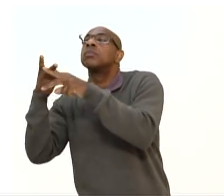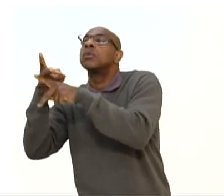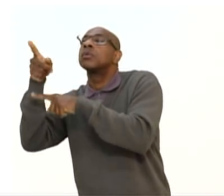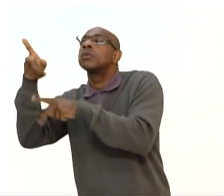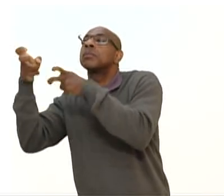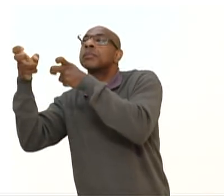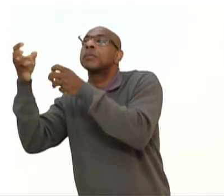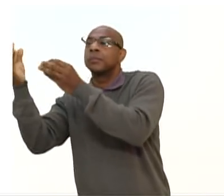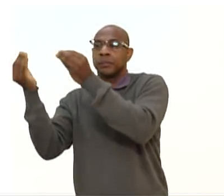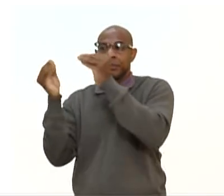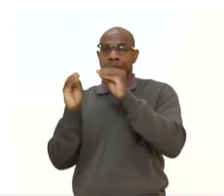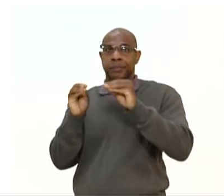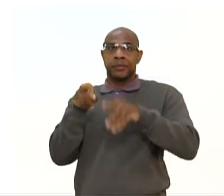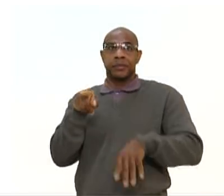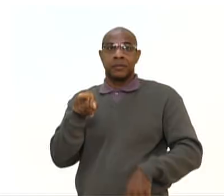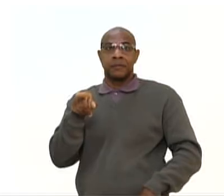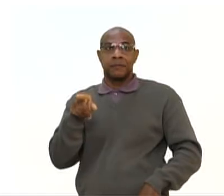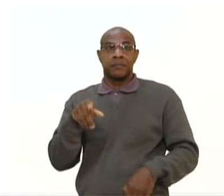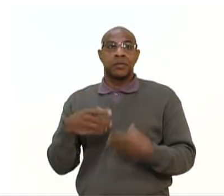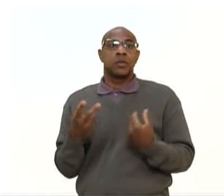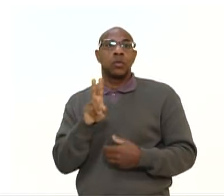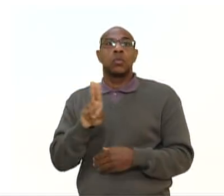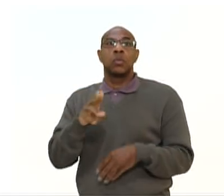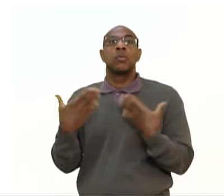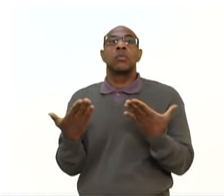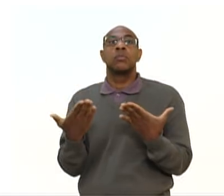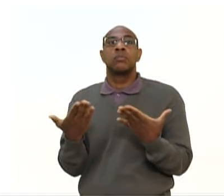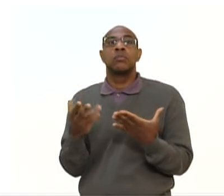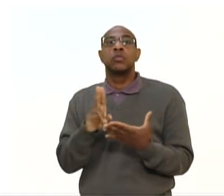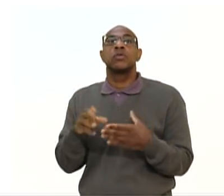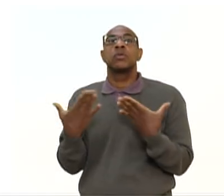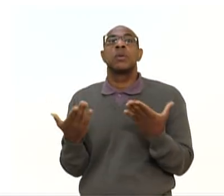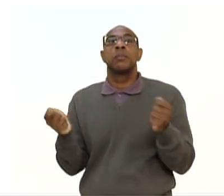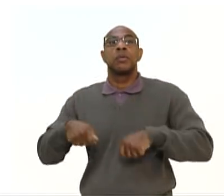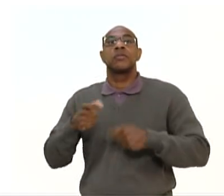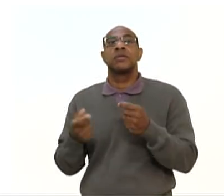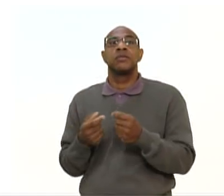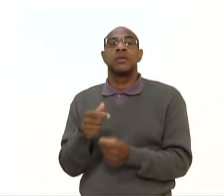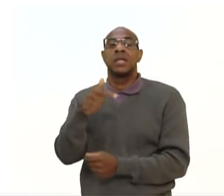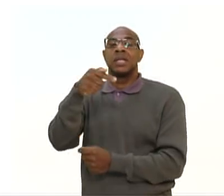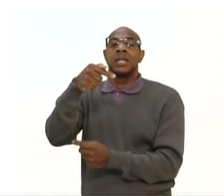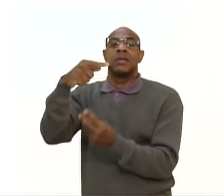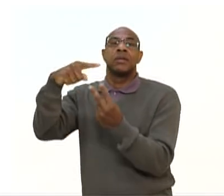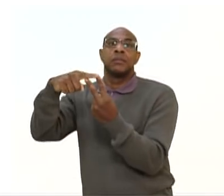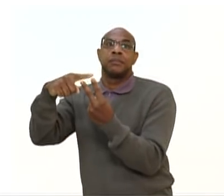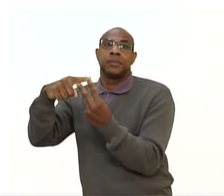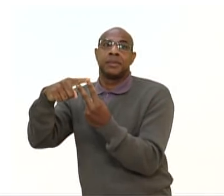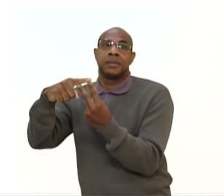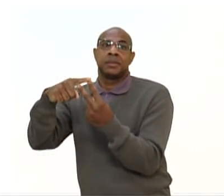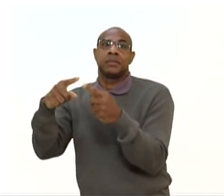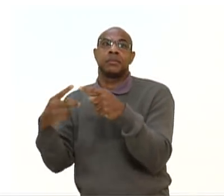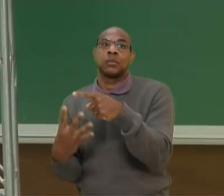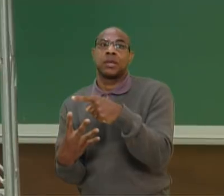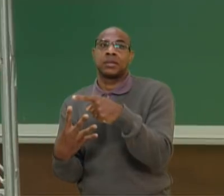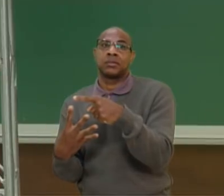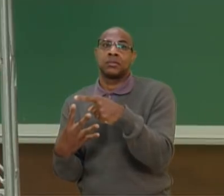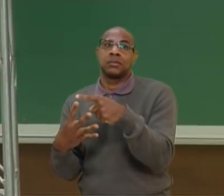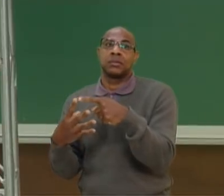terceiro quadrante. Então, quais os ângulos possíveis? 7π sobre 4 e 5π sobre